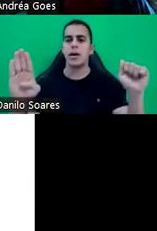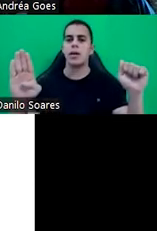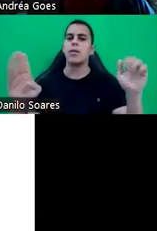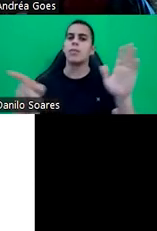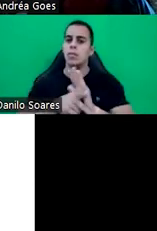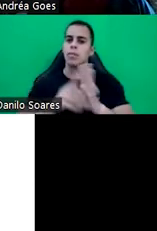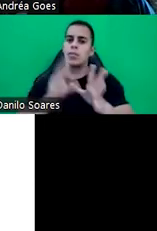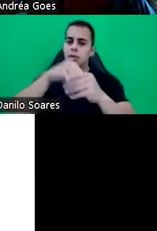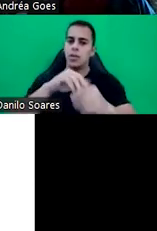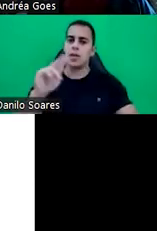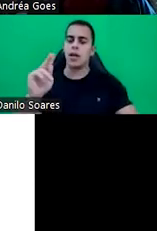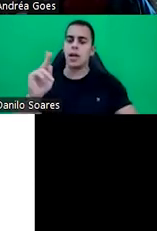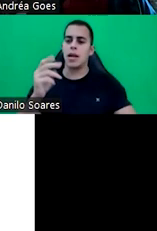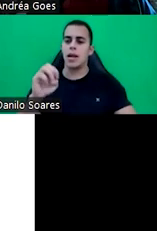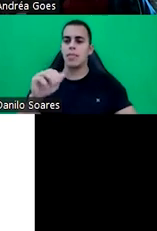sua hemácia.